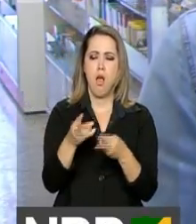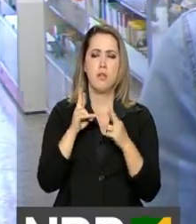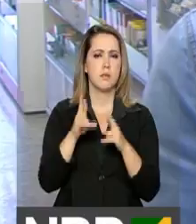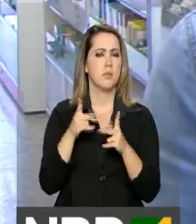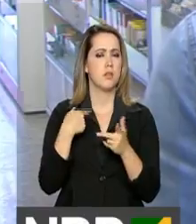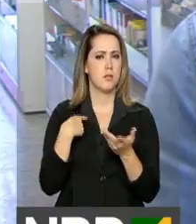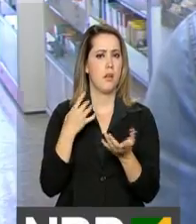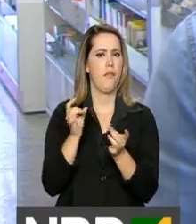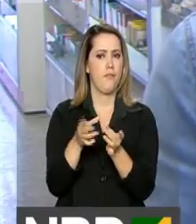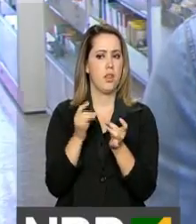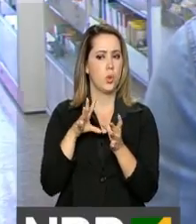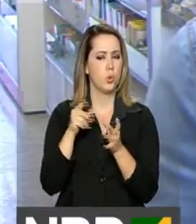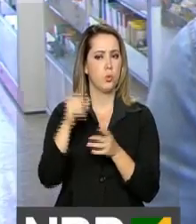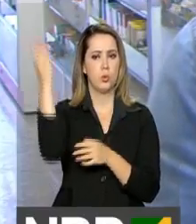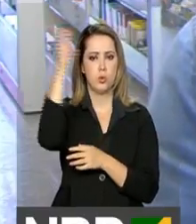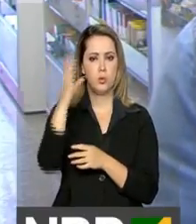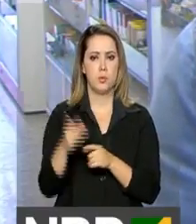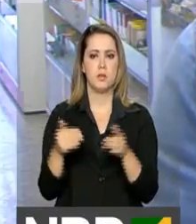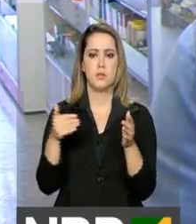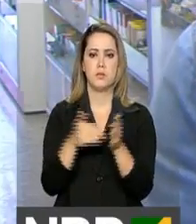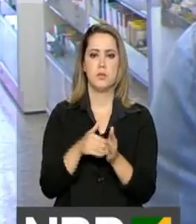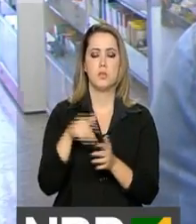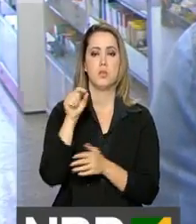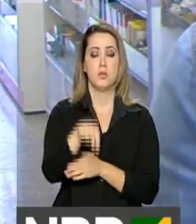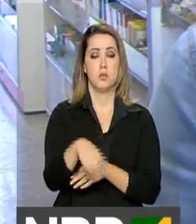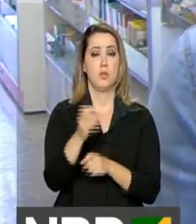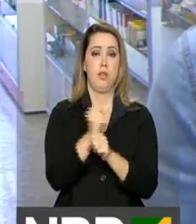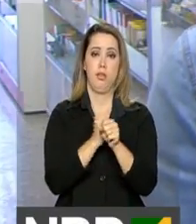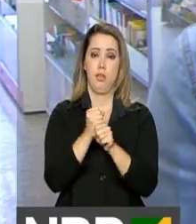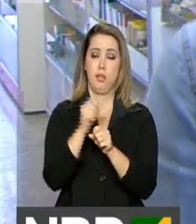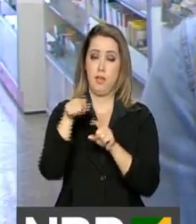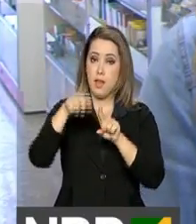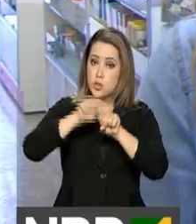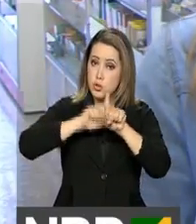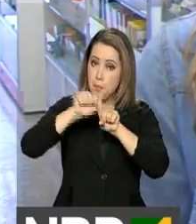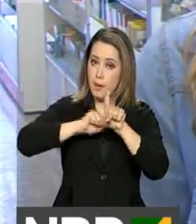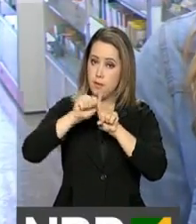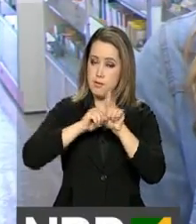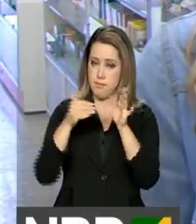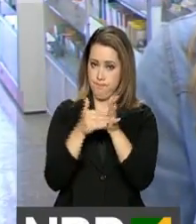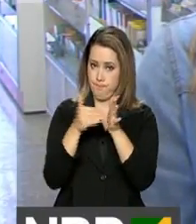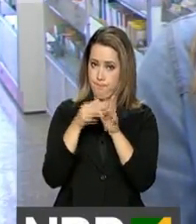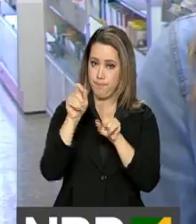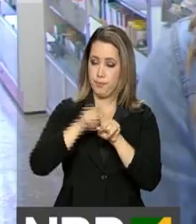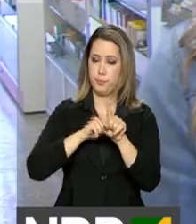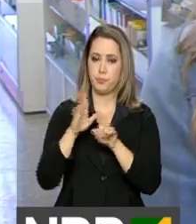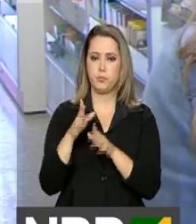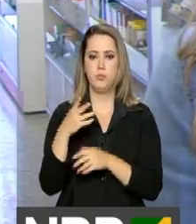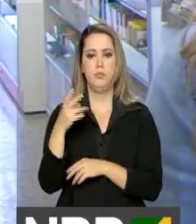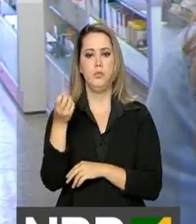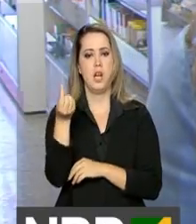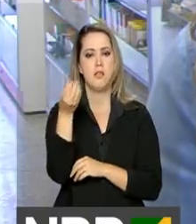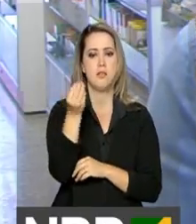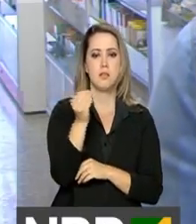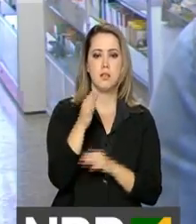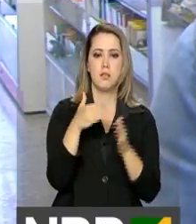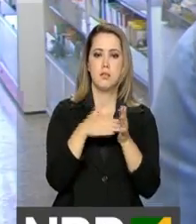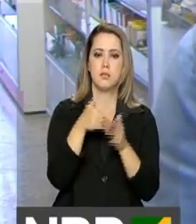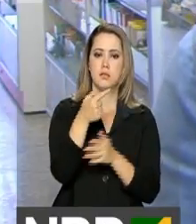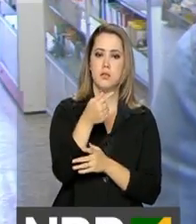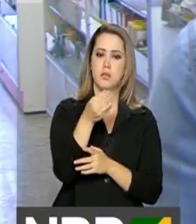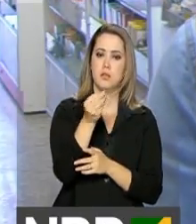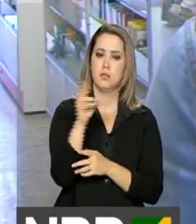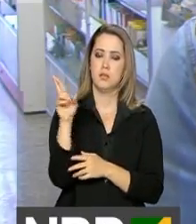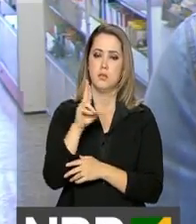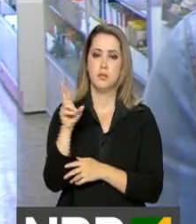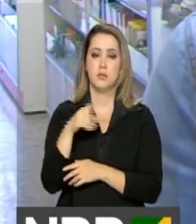comercializados em todo o país até o fim deste mês o preço do produto pode variar entre 60 e 70